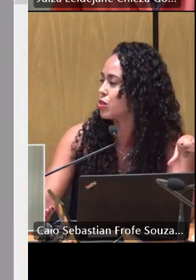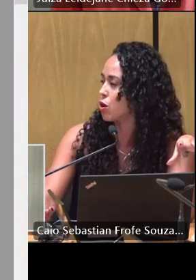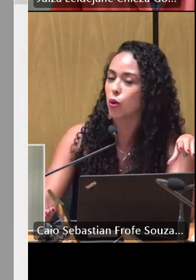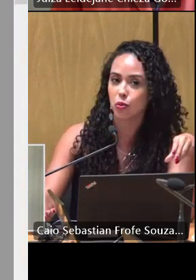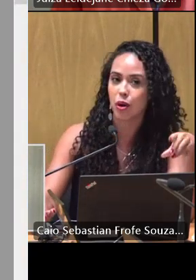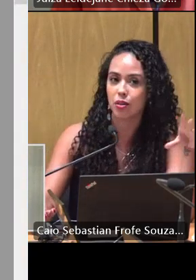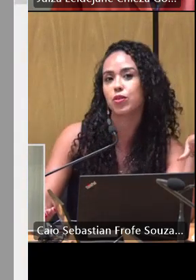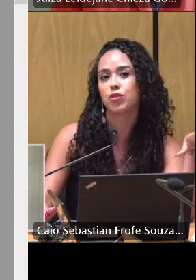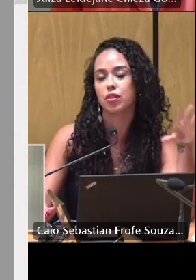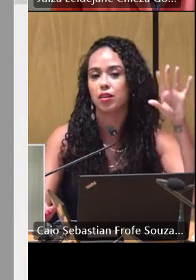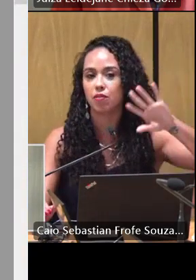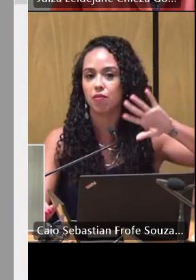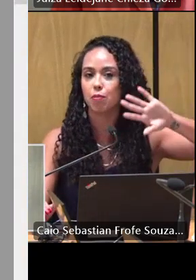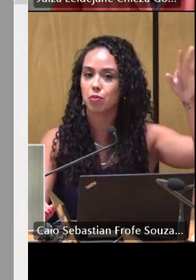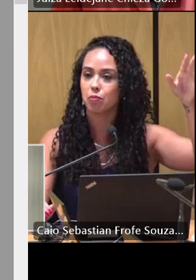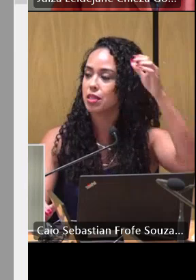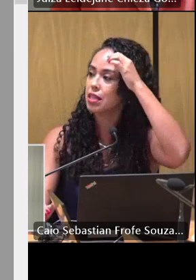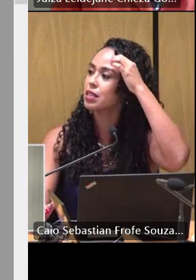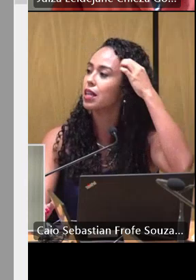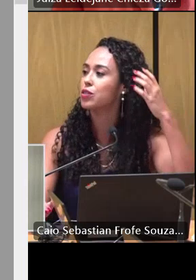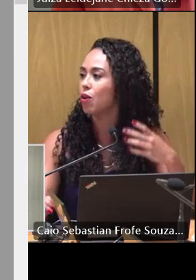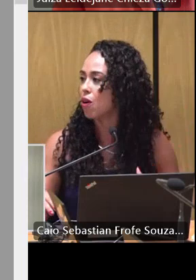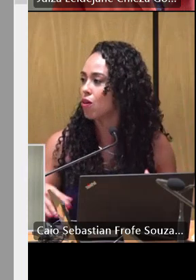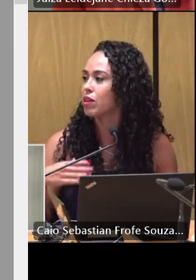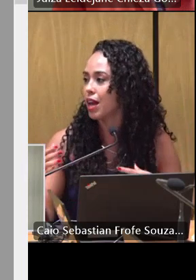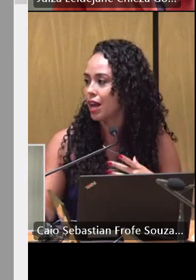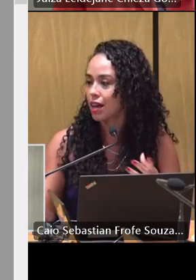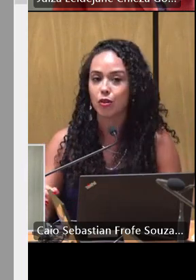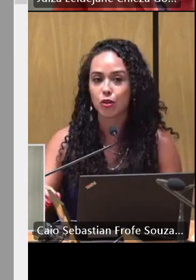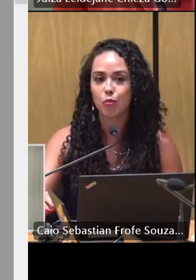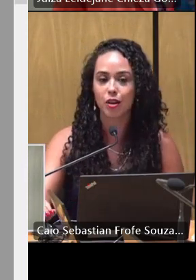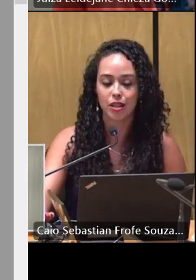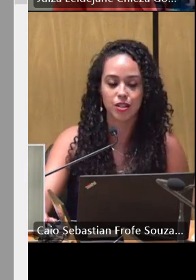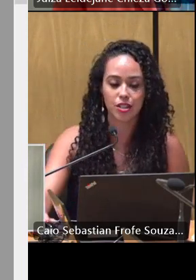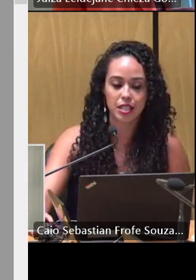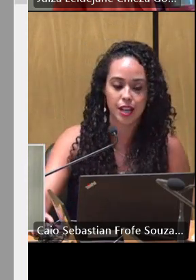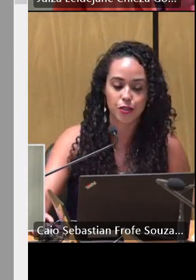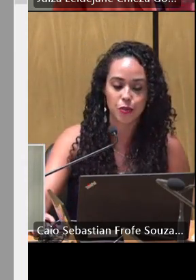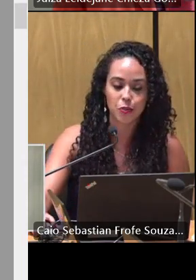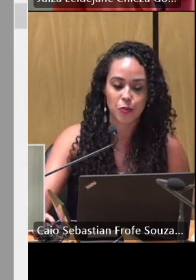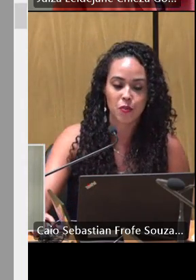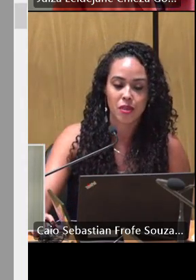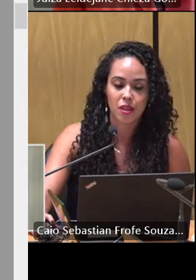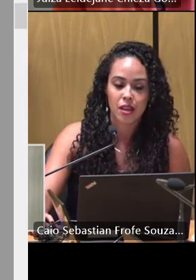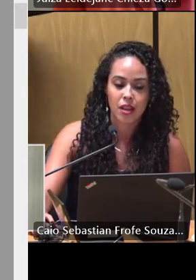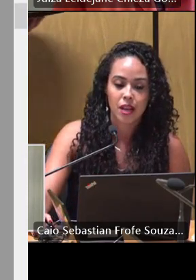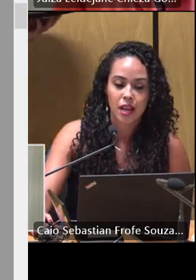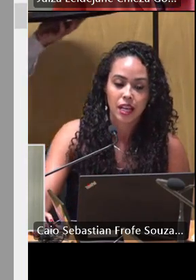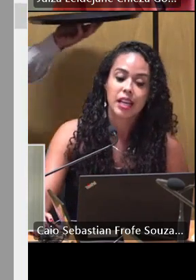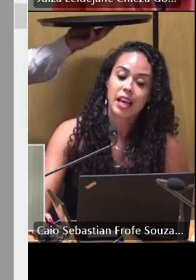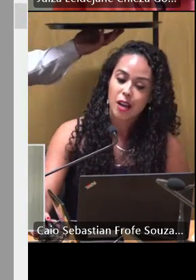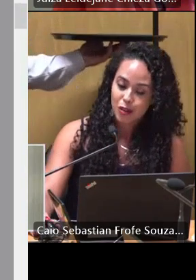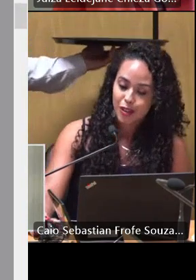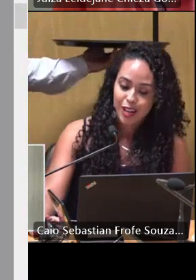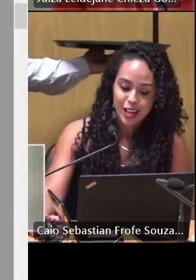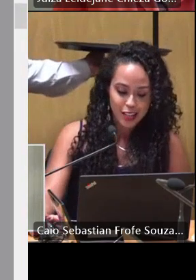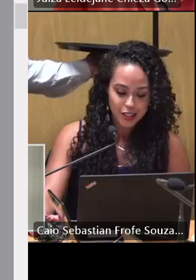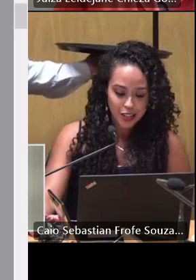região portuário do Rio de Janeiro que vai mais ou menos até a cidade nova né e os bairros adjacentes E aí